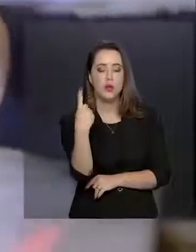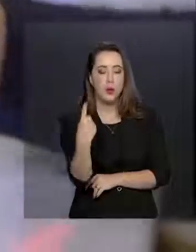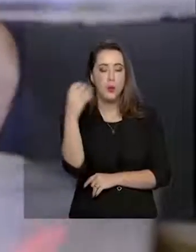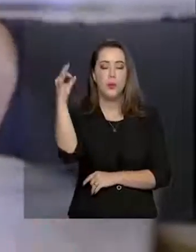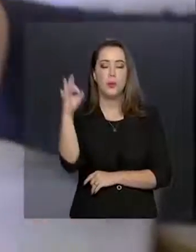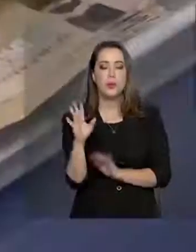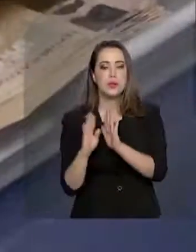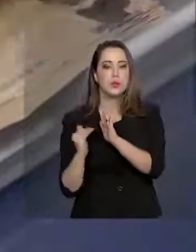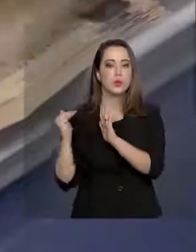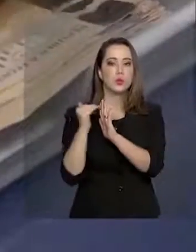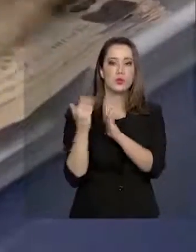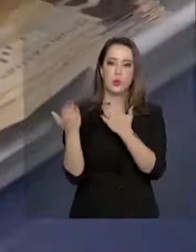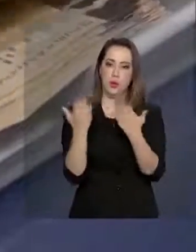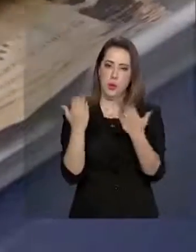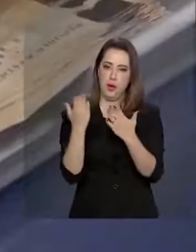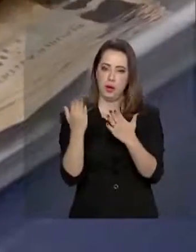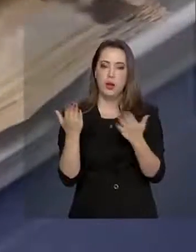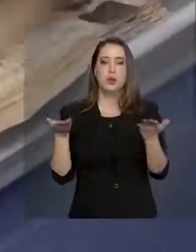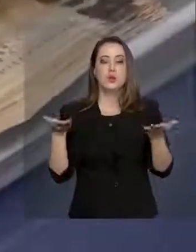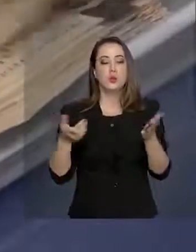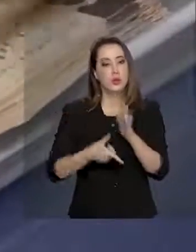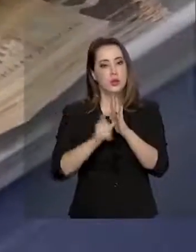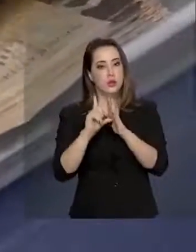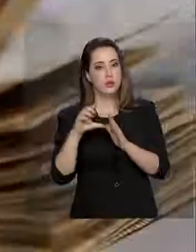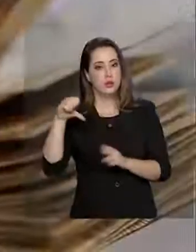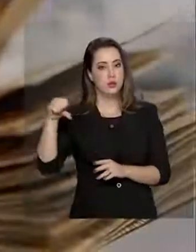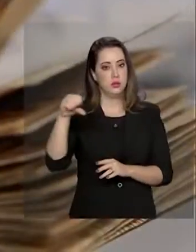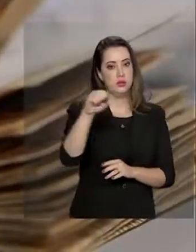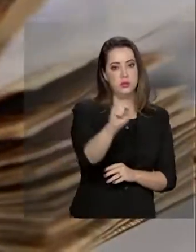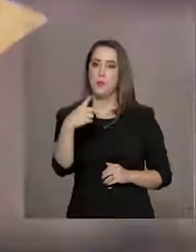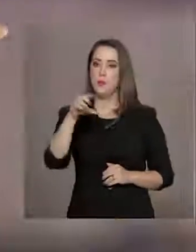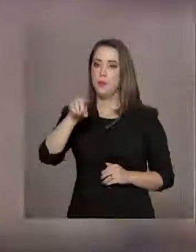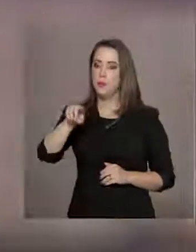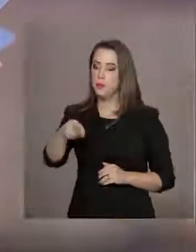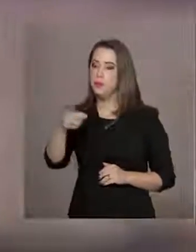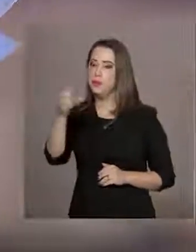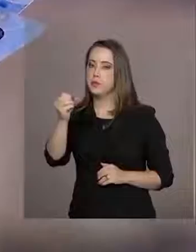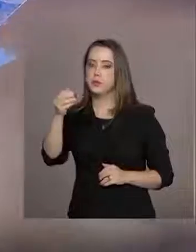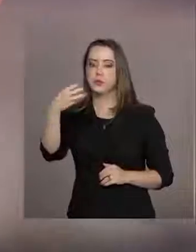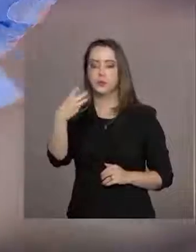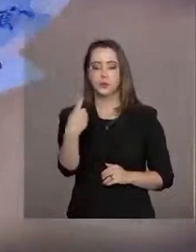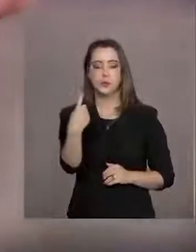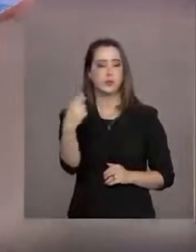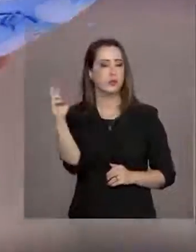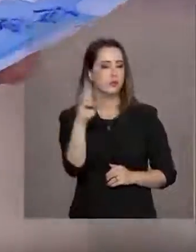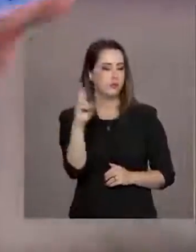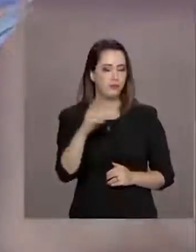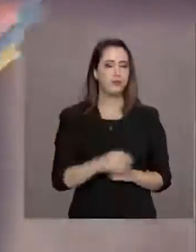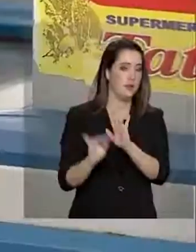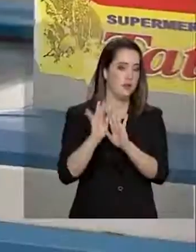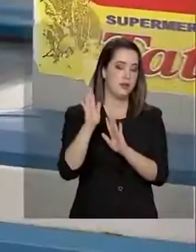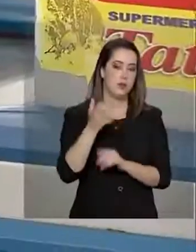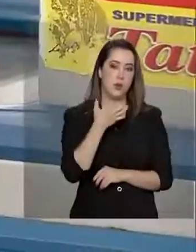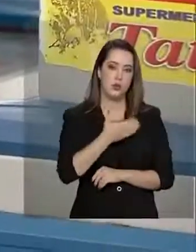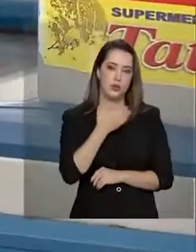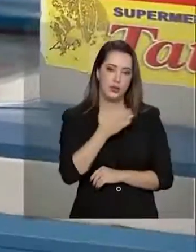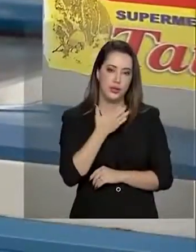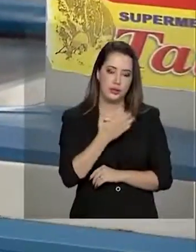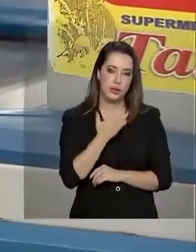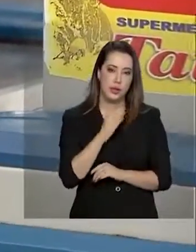R$ 1.045 pagos atualmente são insuficientes diante da alta dos itens básicos da cesta